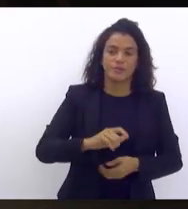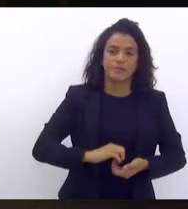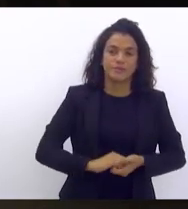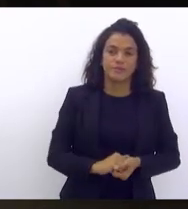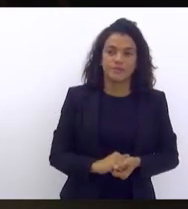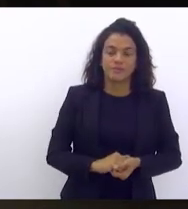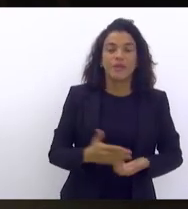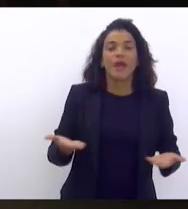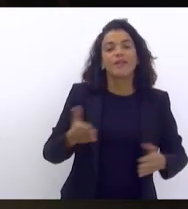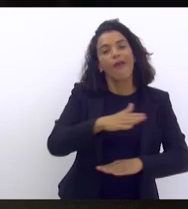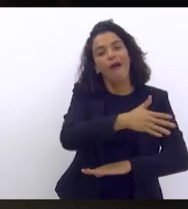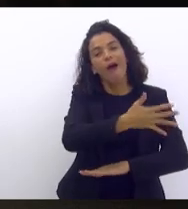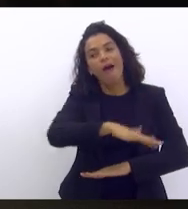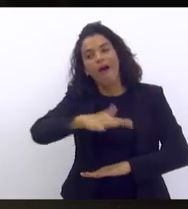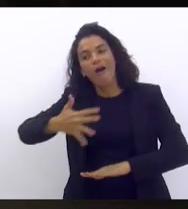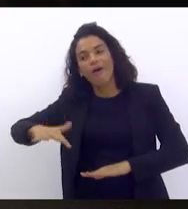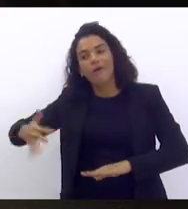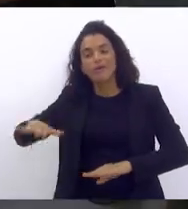Cadê a Onda Azul?